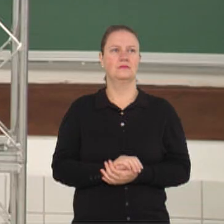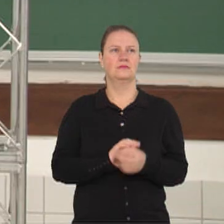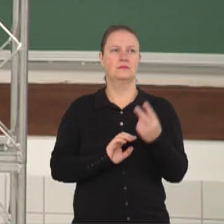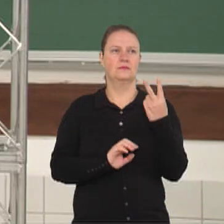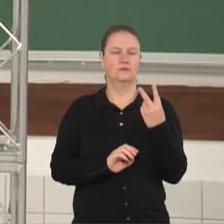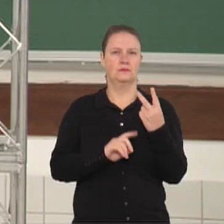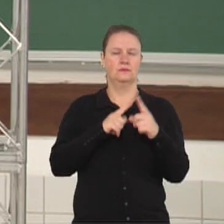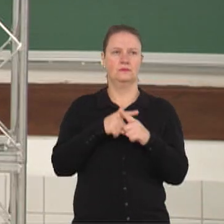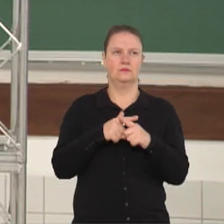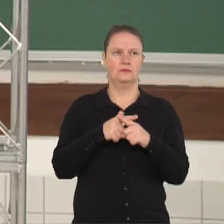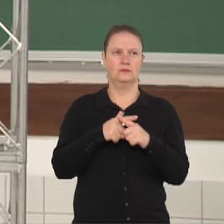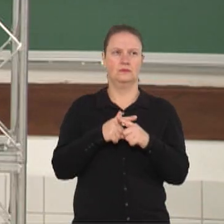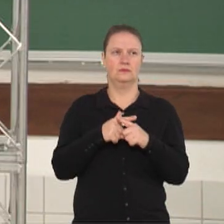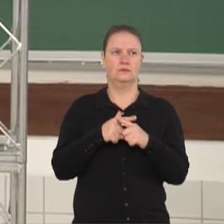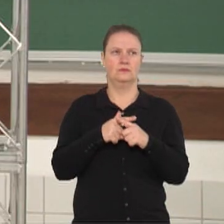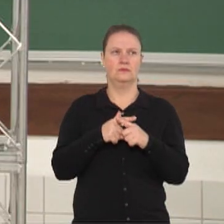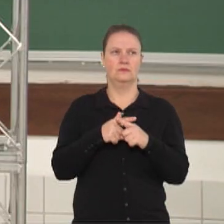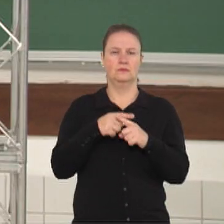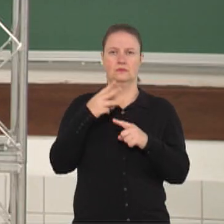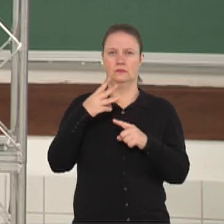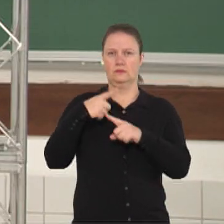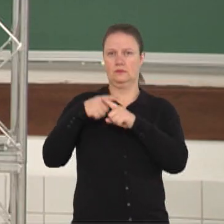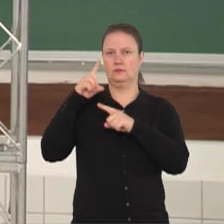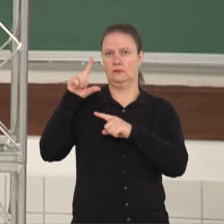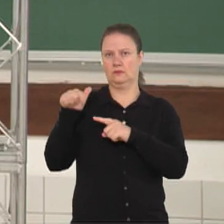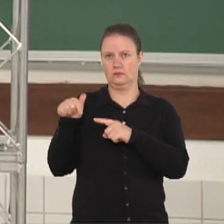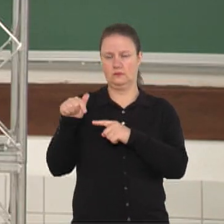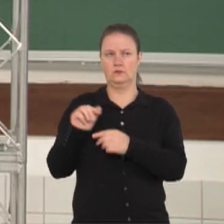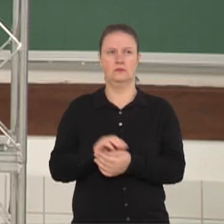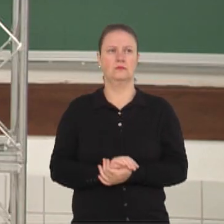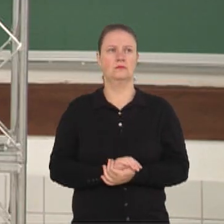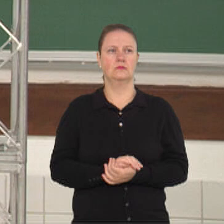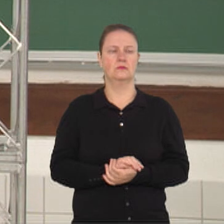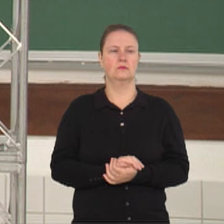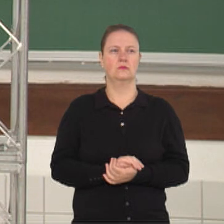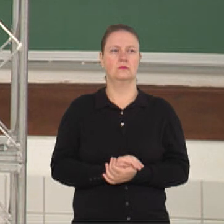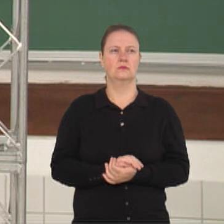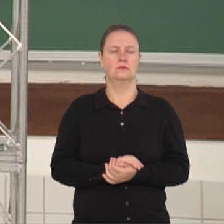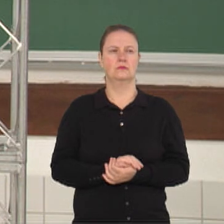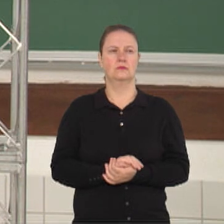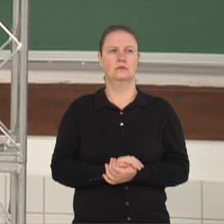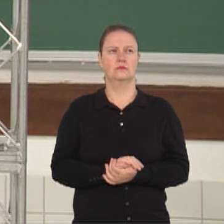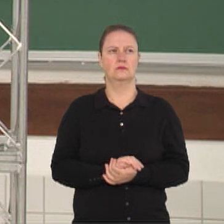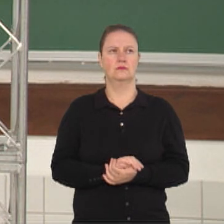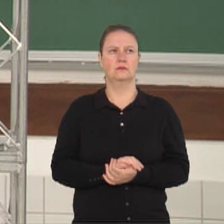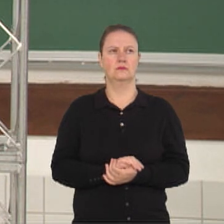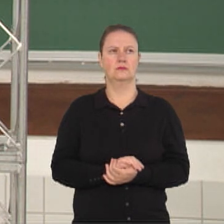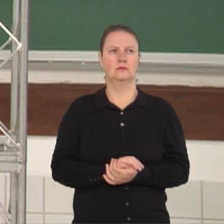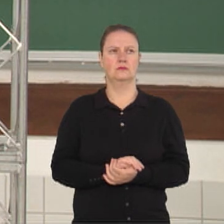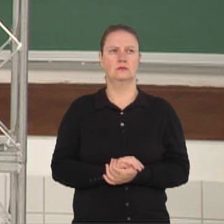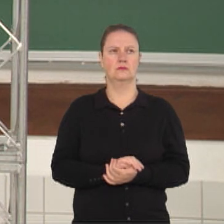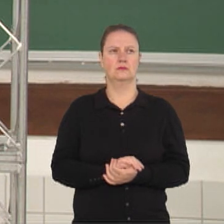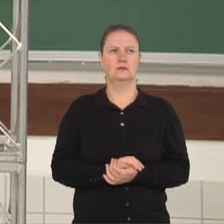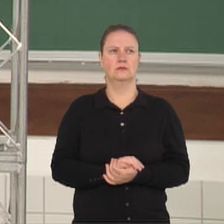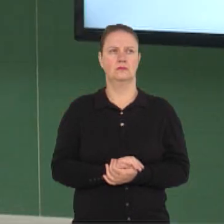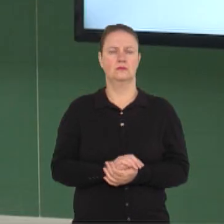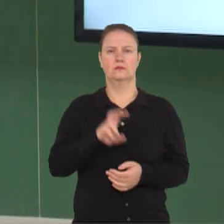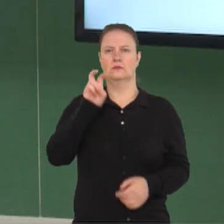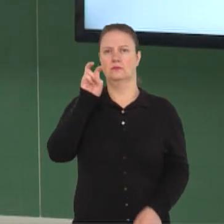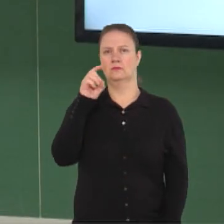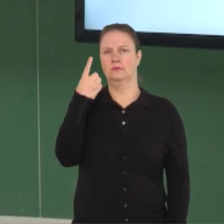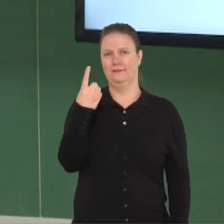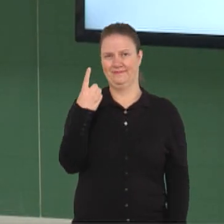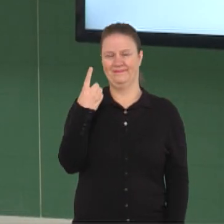2 mais 3 vezes 17, 3 vezes 10, 30, 3 vezes 7, 21, então 51.